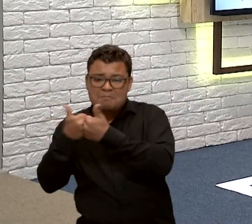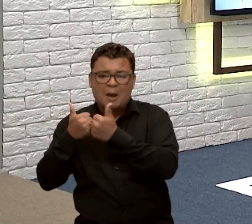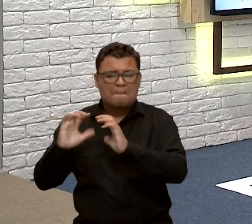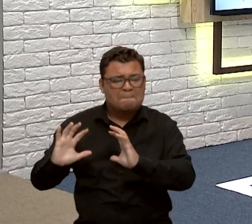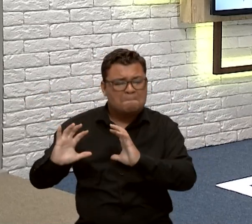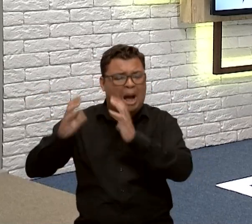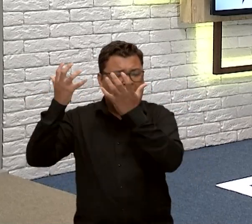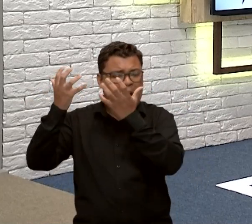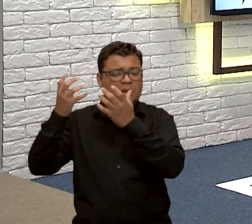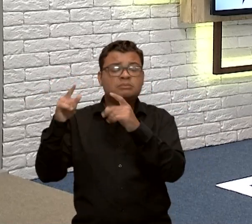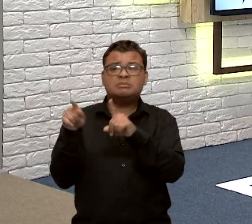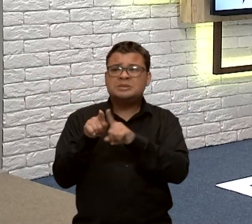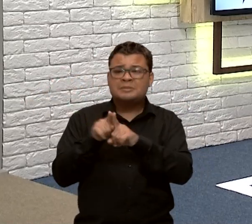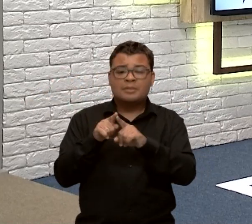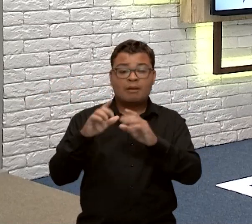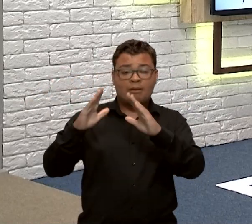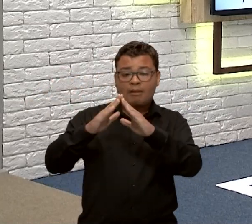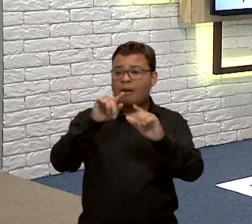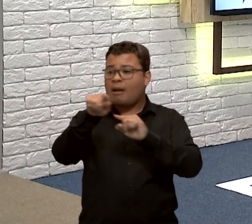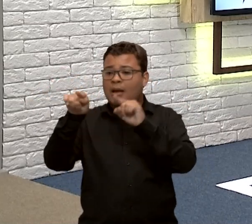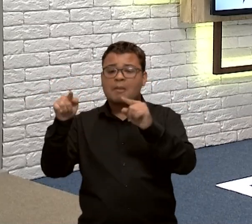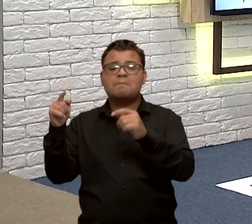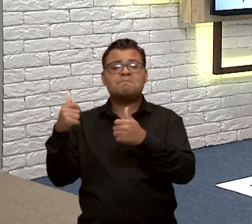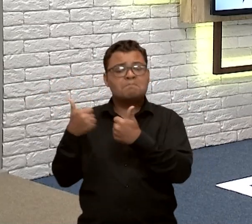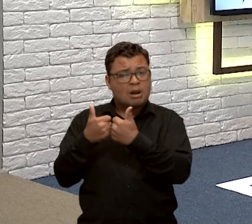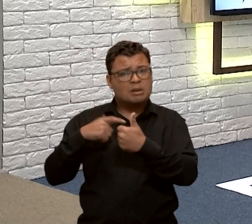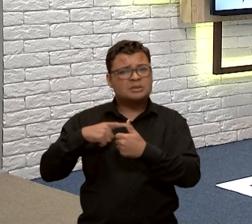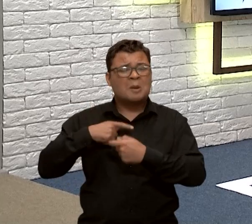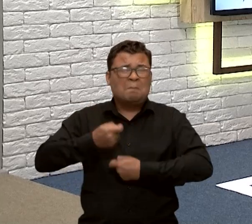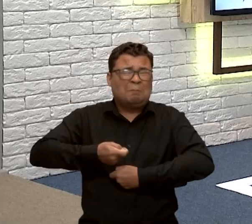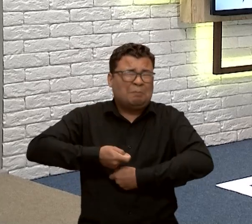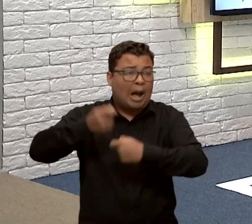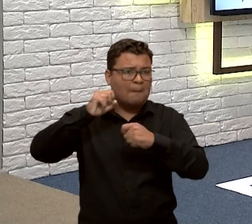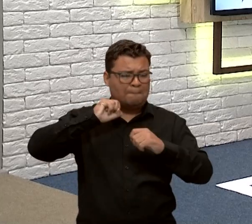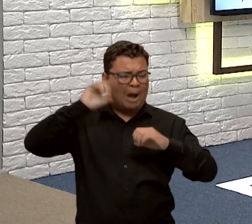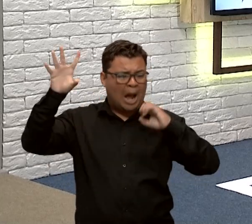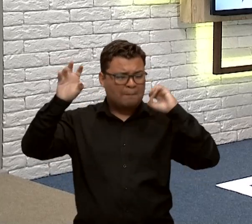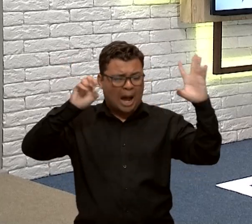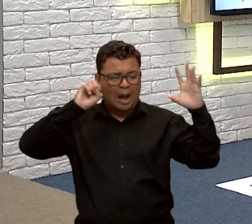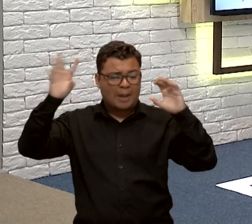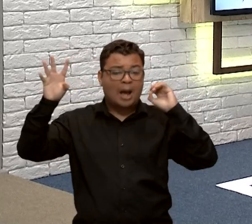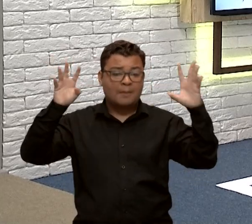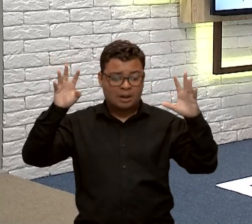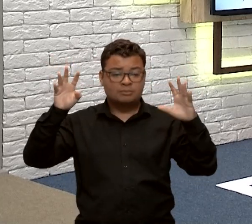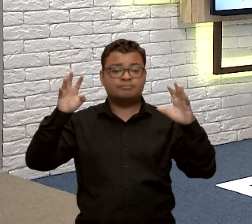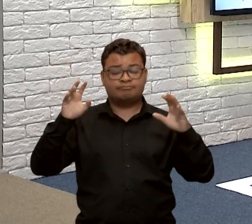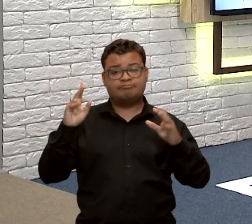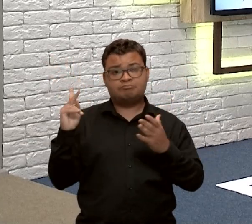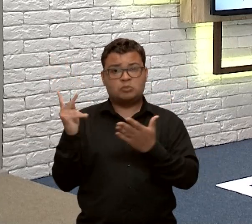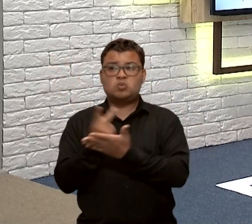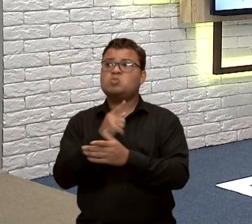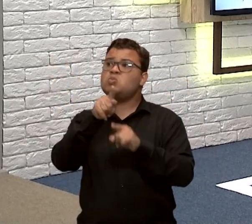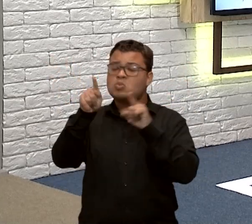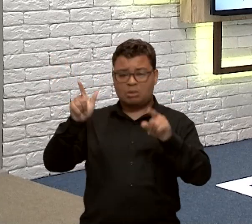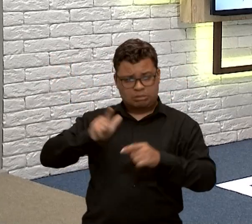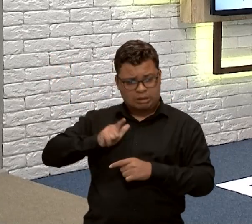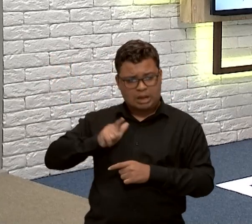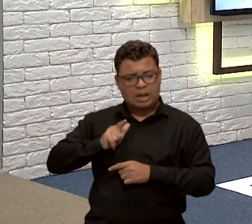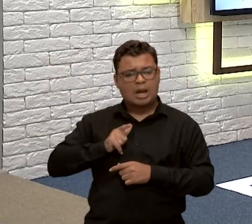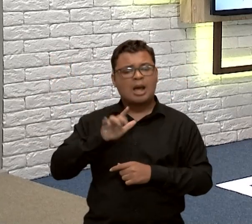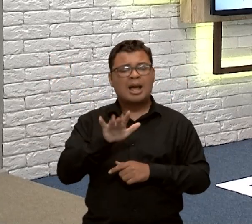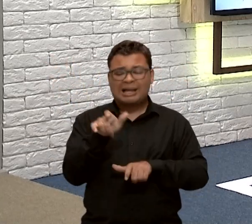de artifício em casas ou, né, locais perto de áreas residenciais. O que fazer nesse momento